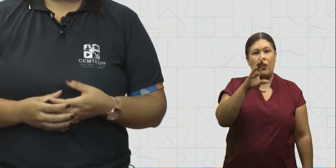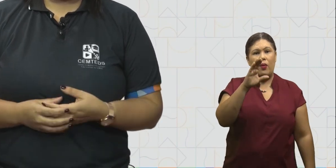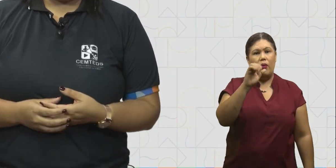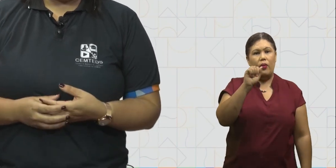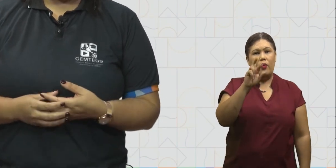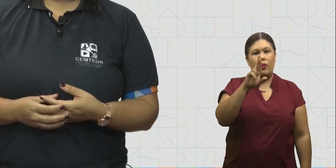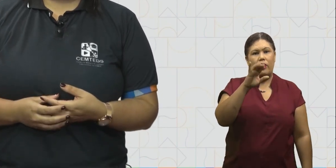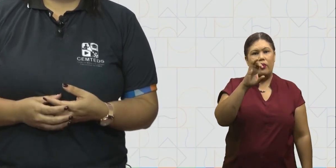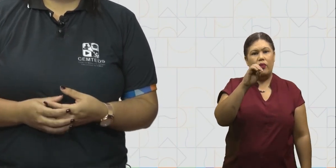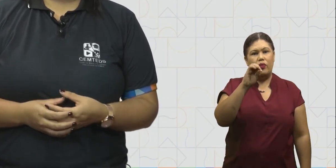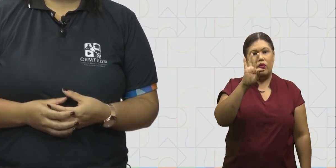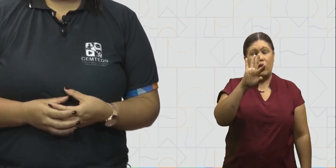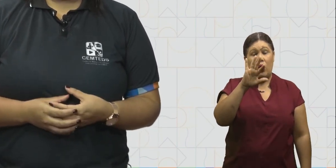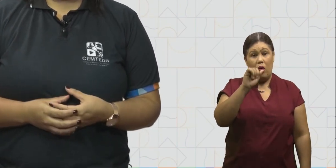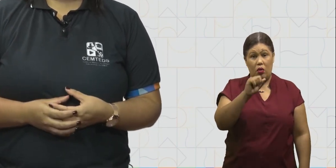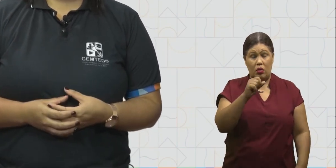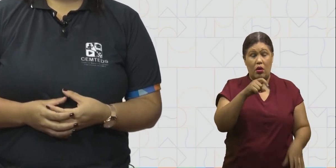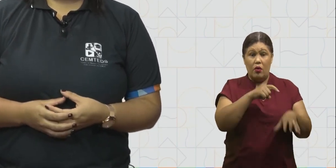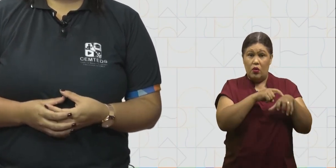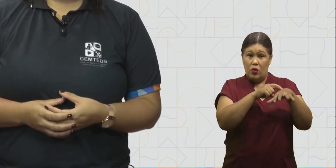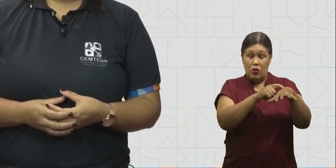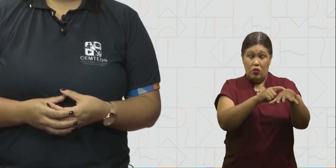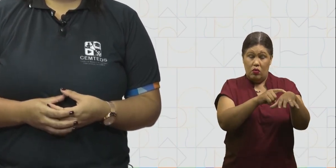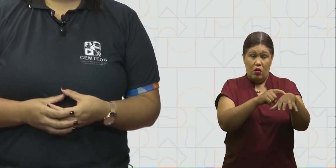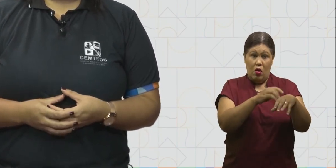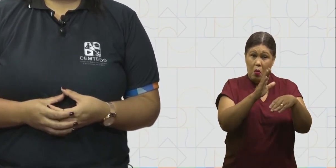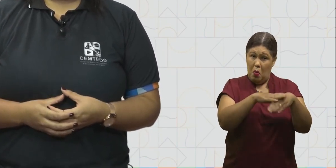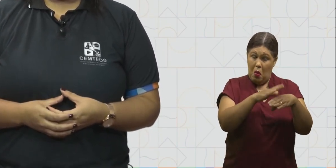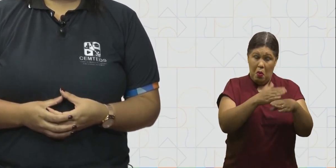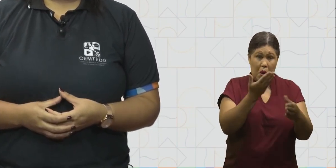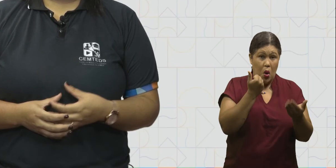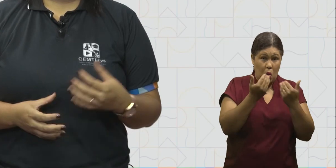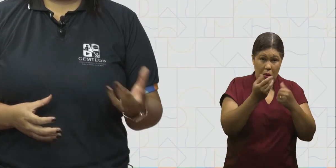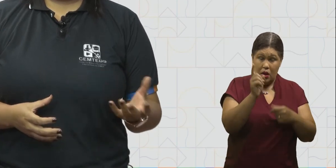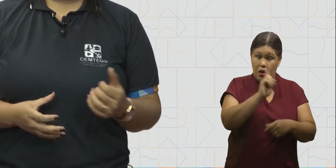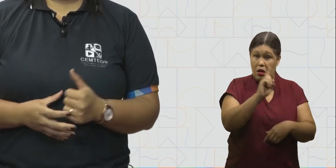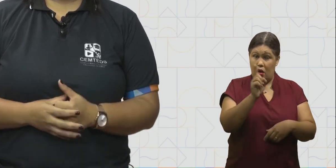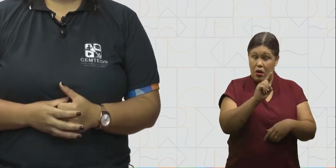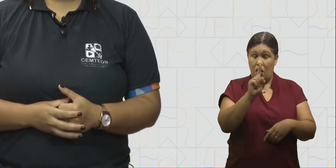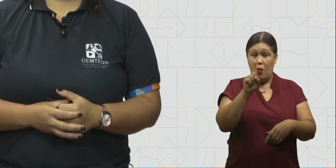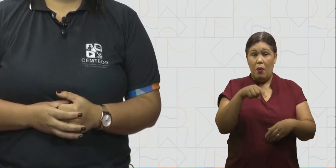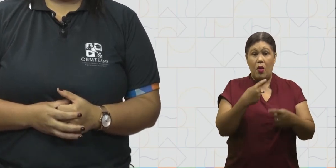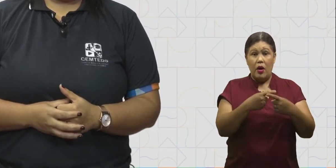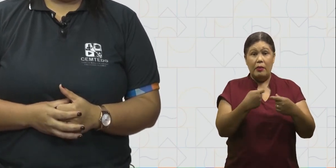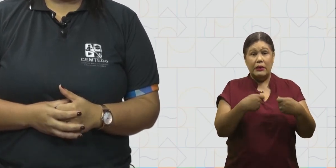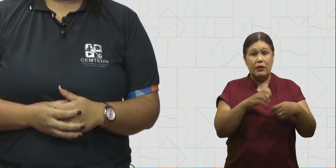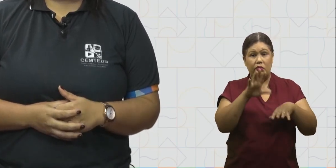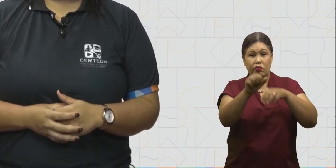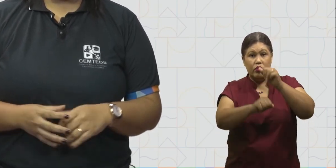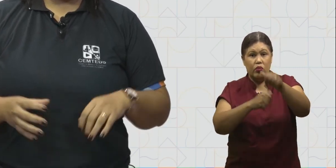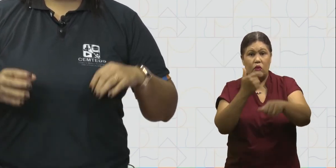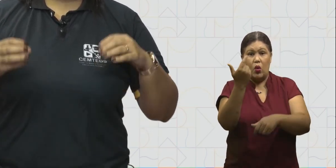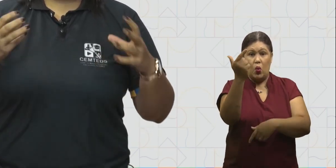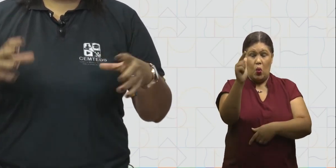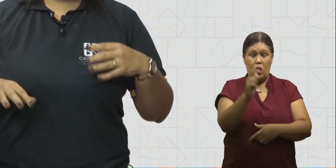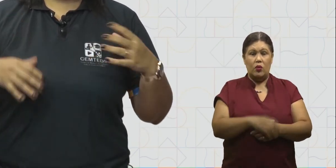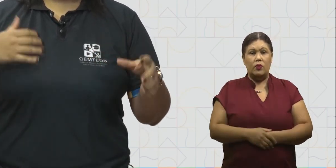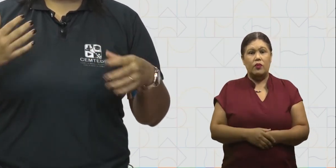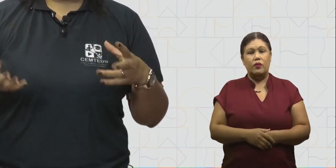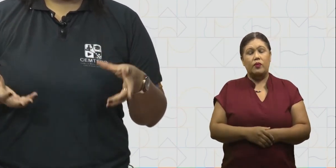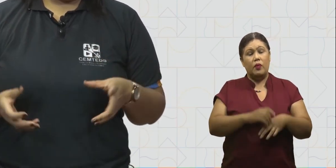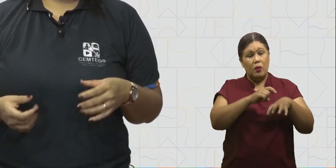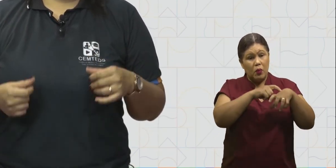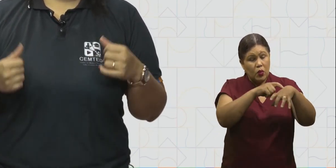eucariota. Além disso, eles não produzem o seu próprio alimento, são, portanto, heterotróficos.